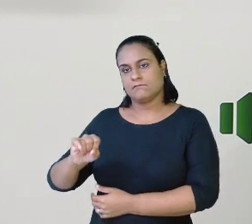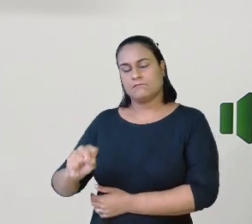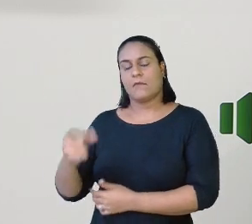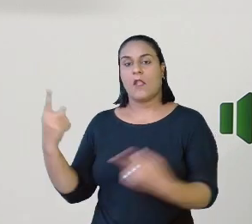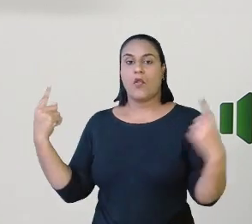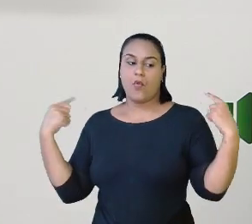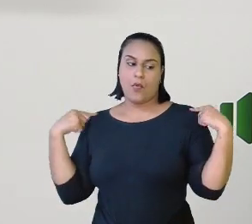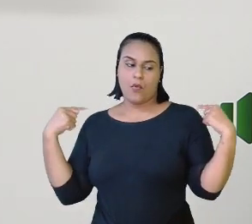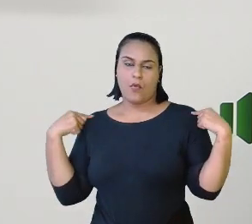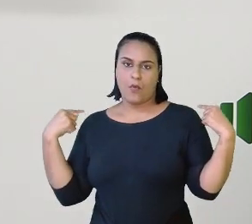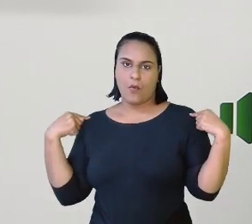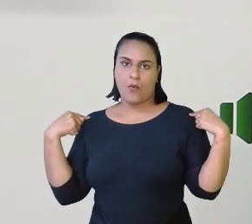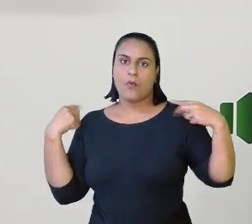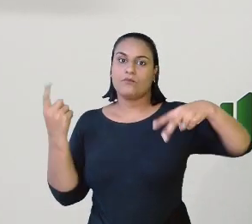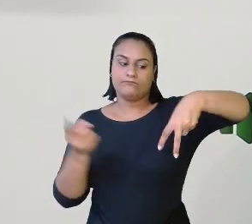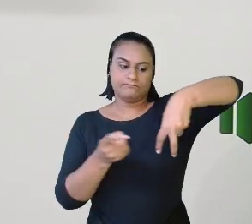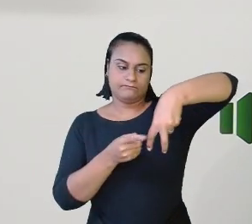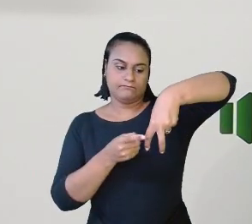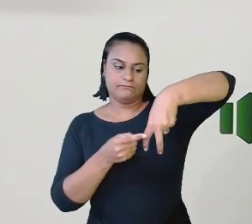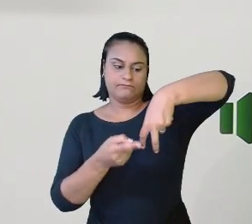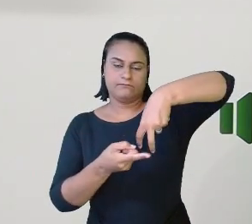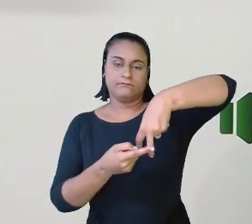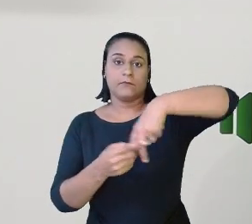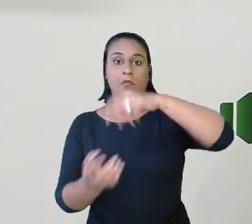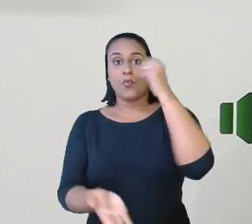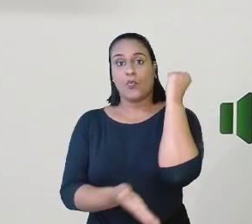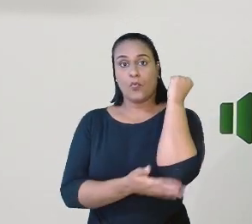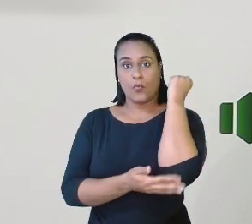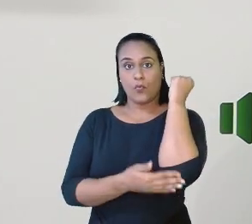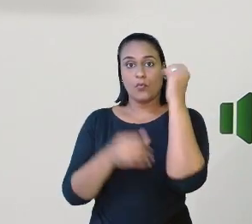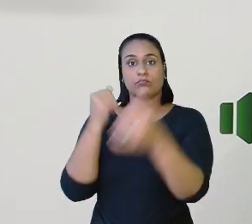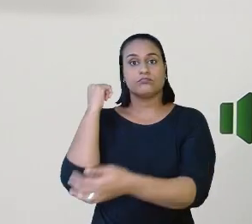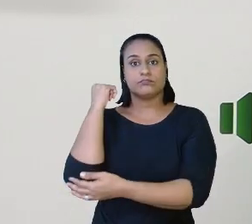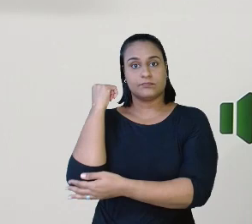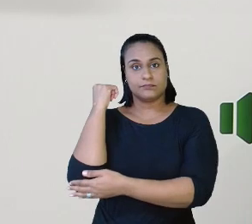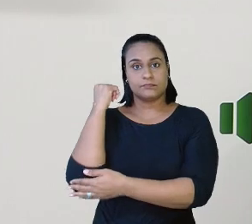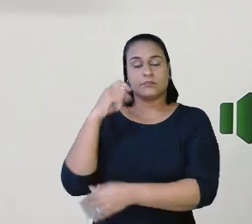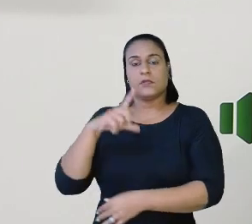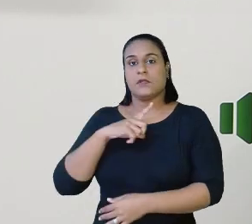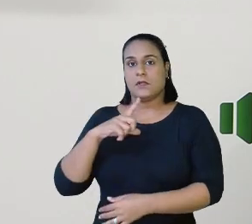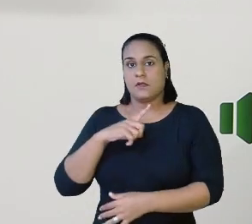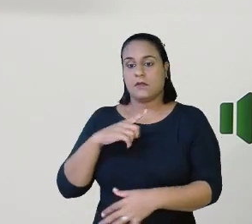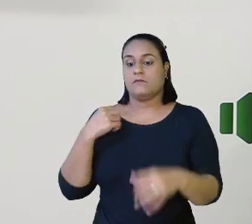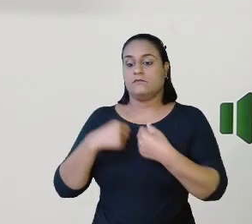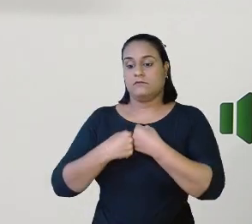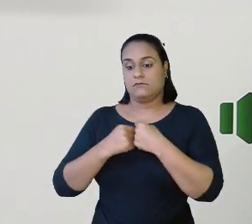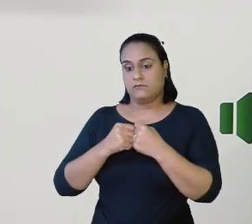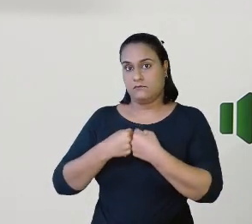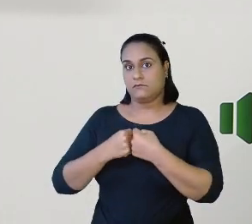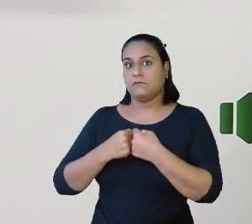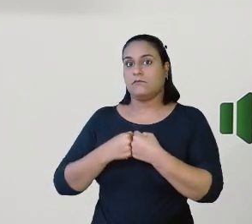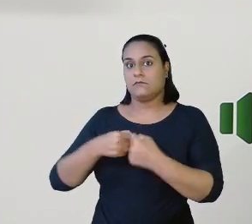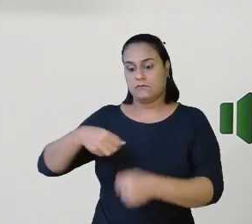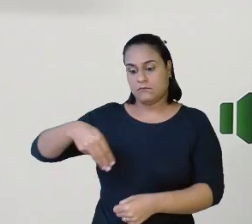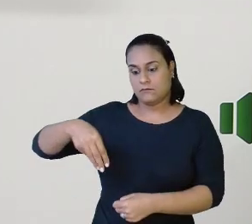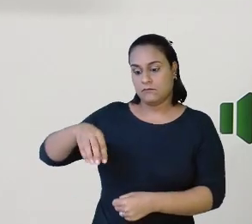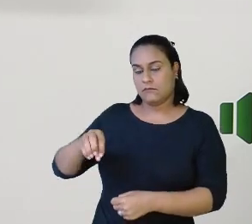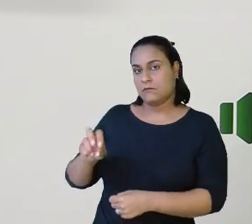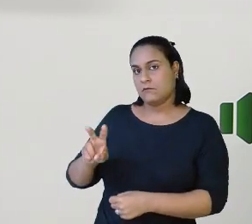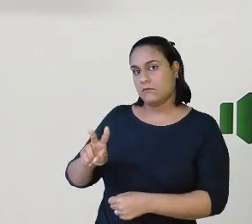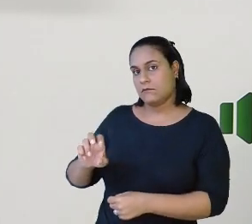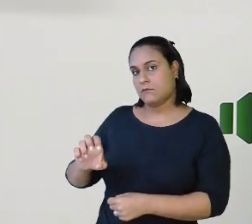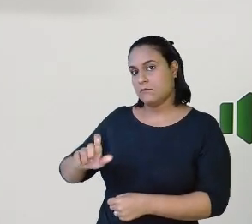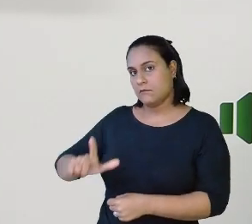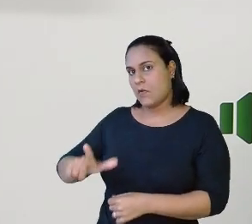do joelho, pois é, dos cotovelos. Nós temos uma articulação móvel.